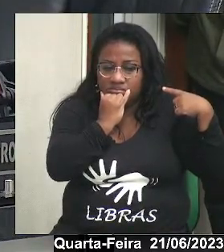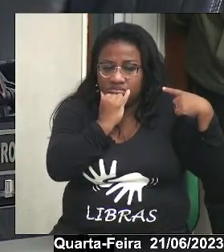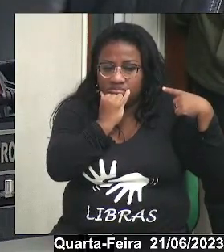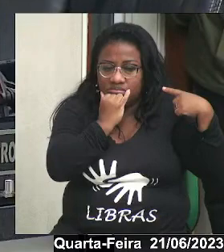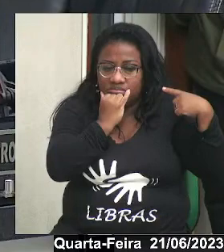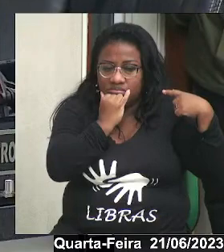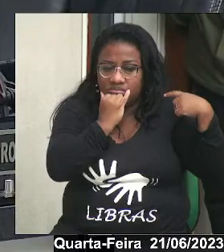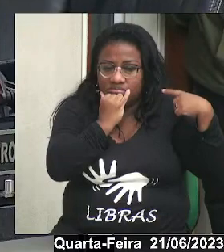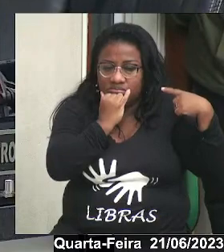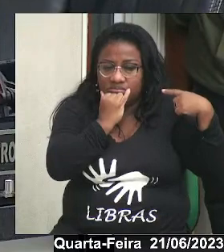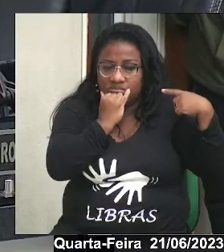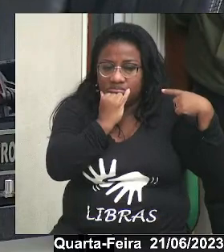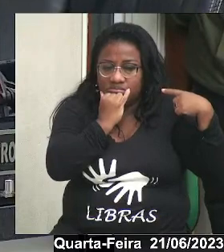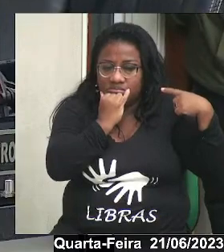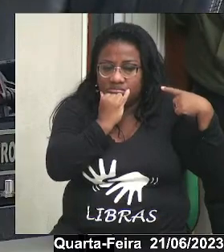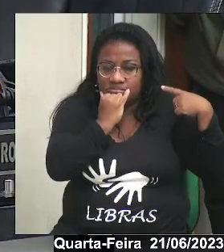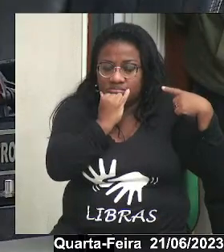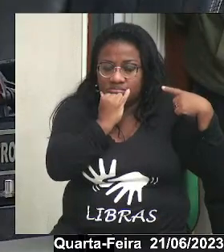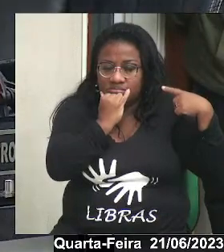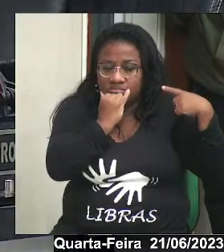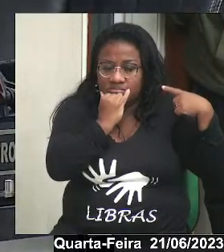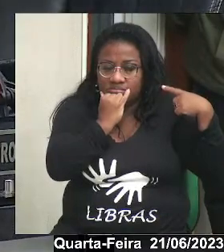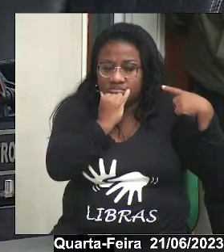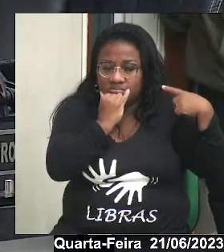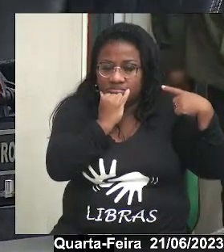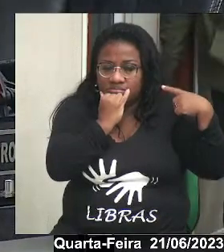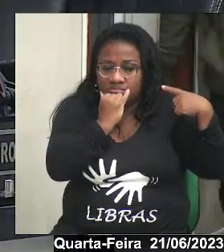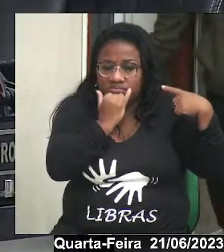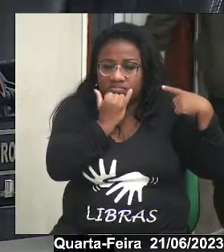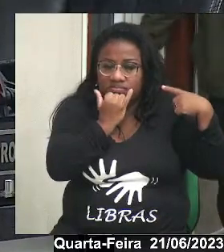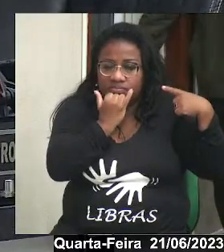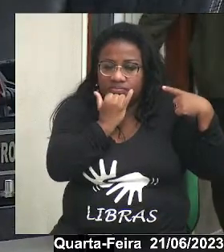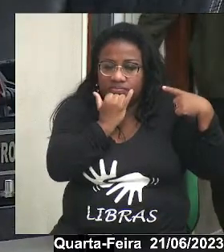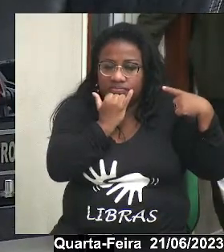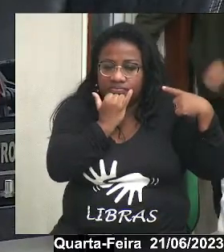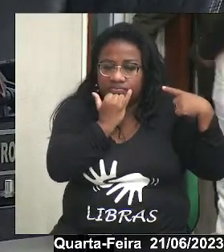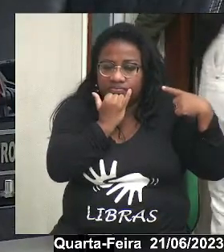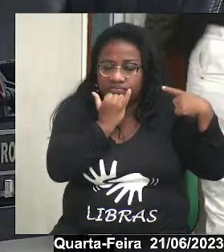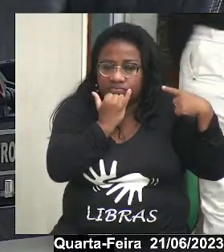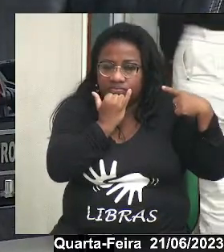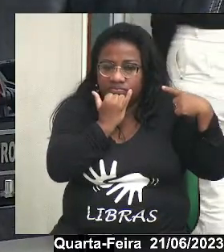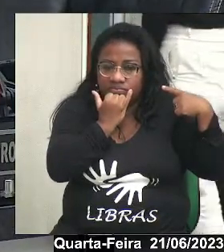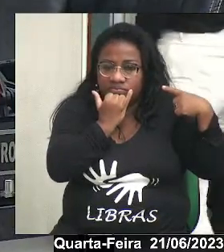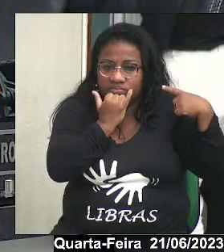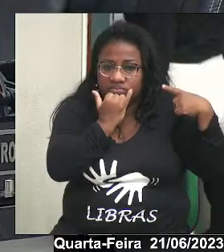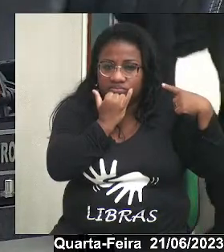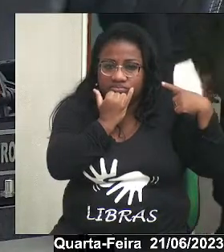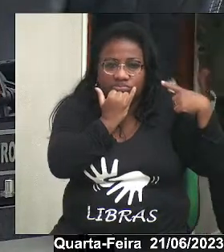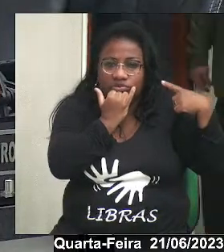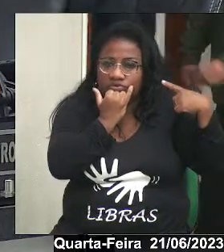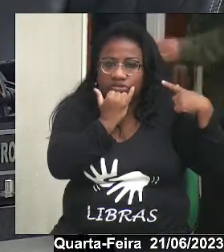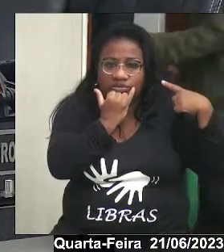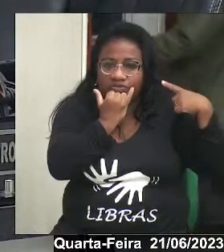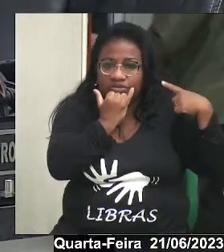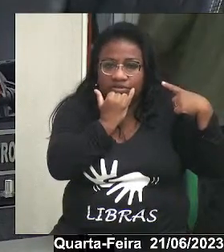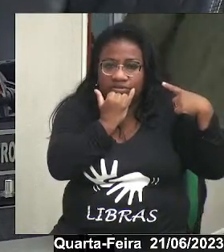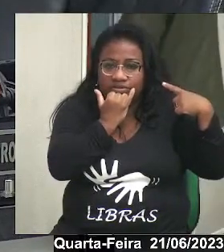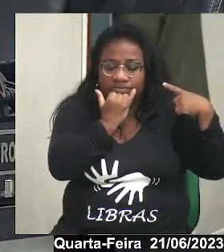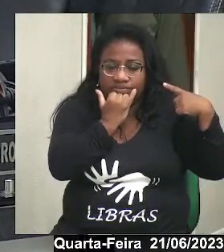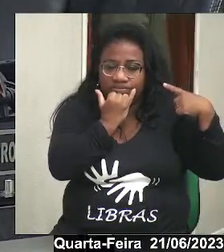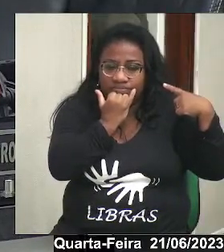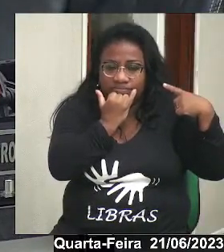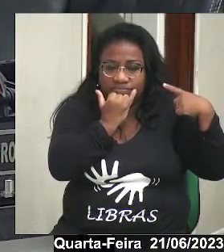Artes. Seria uma referência aqui na região e eu tenho certeza que o nosso prefeito Ney Santos vai ver isso com bons olhos e procurar